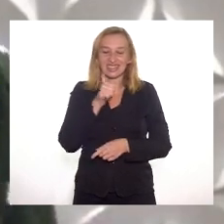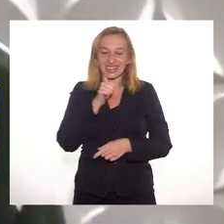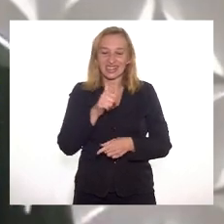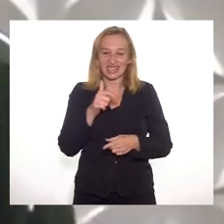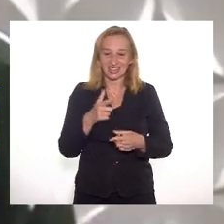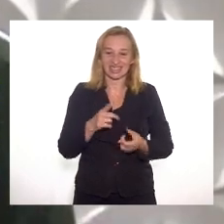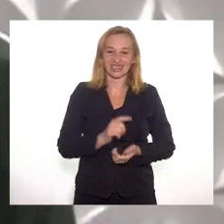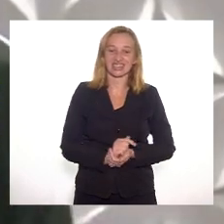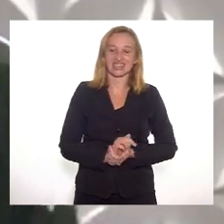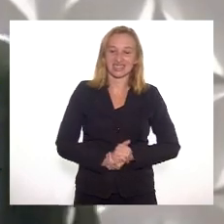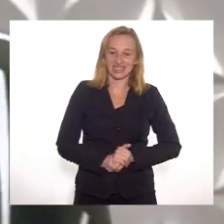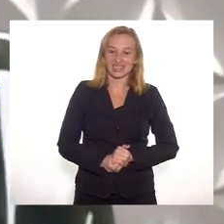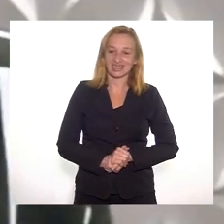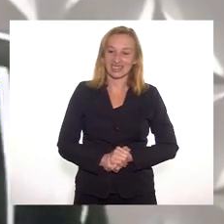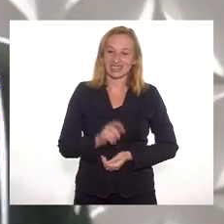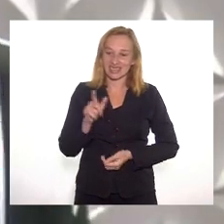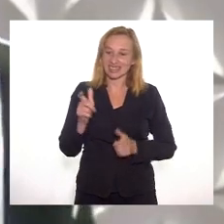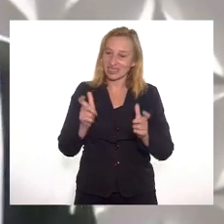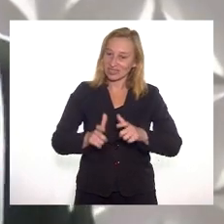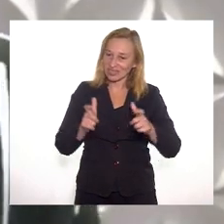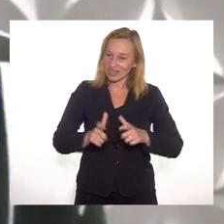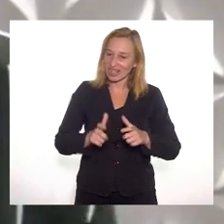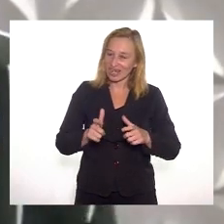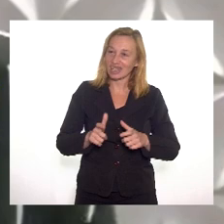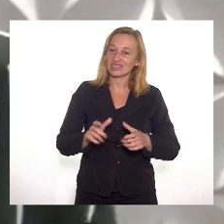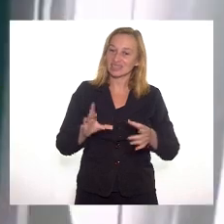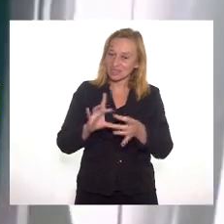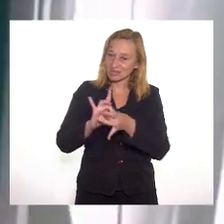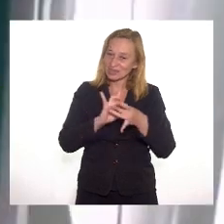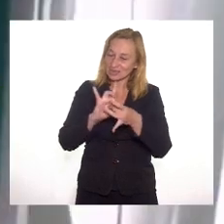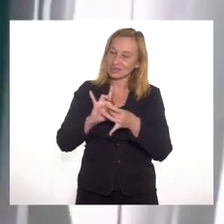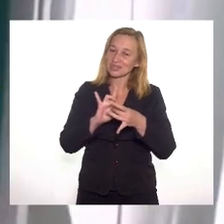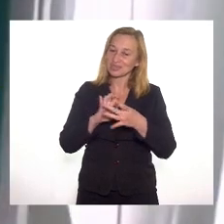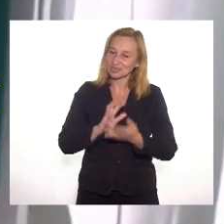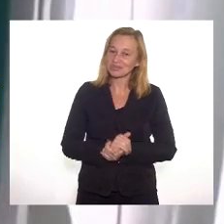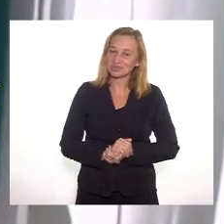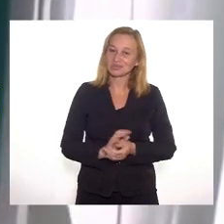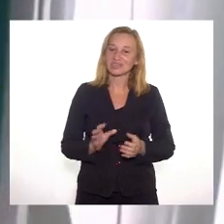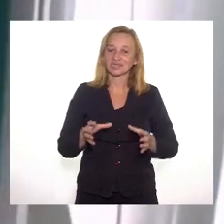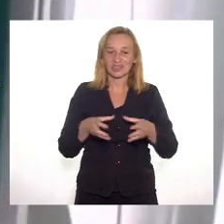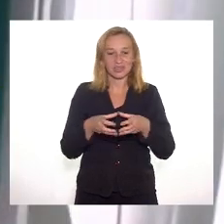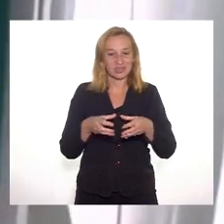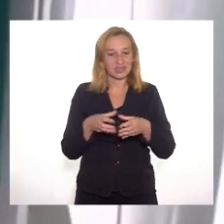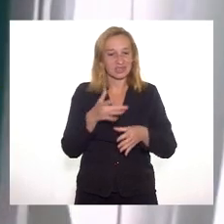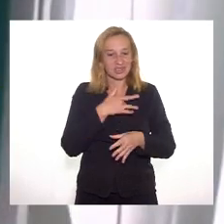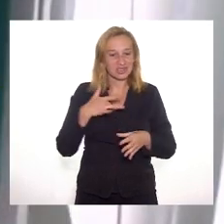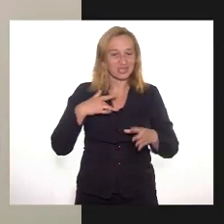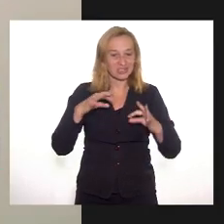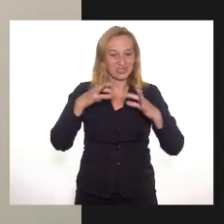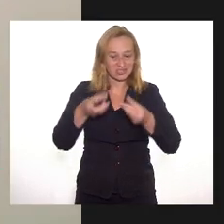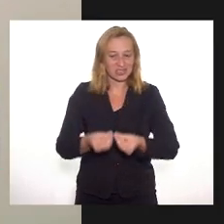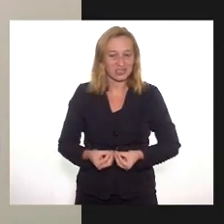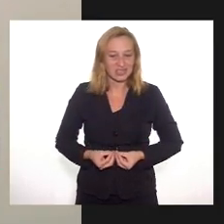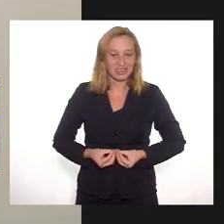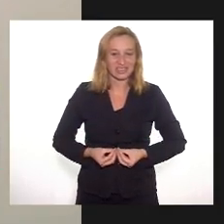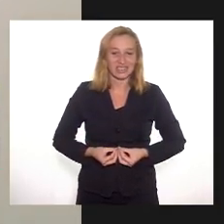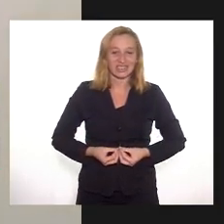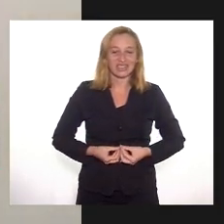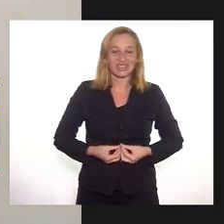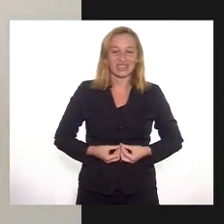sala lilás no IML. É uma boa causa que uniu a Comissão de Saúde como um todo. Exatamente. Juntou a mulherada